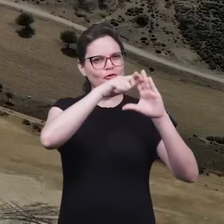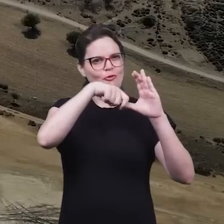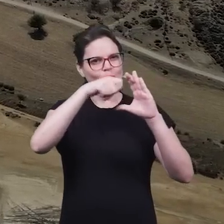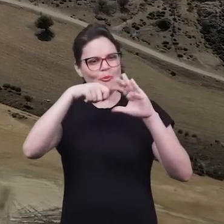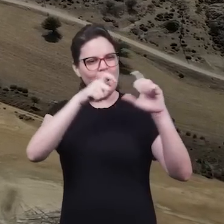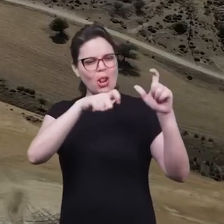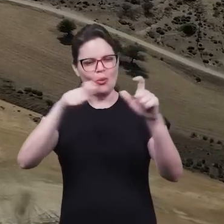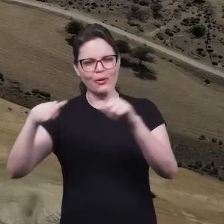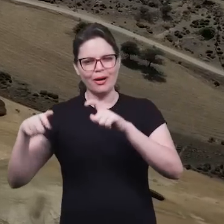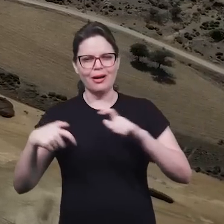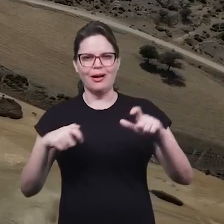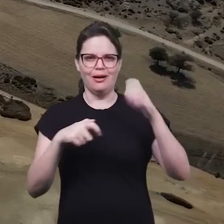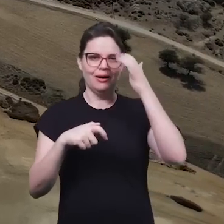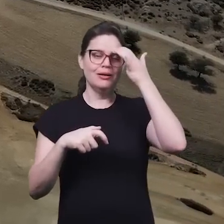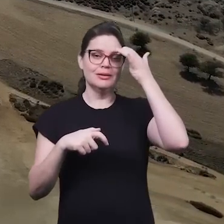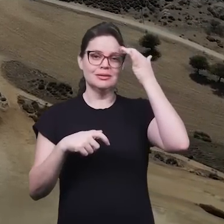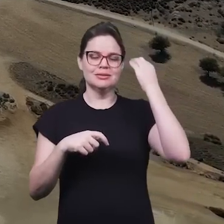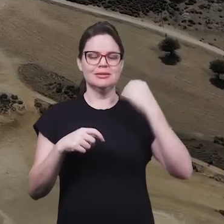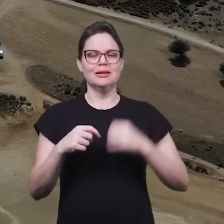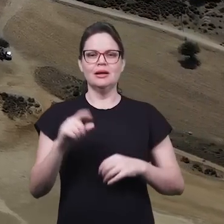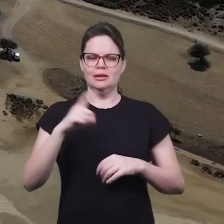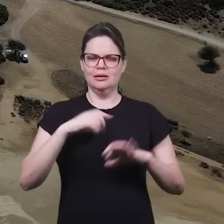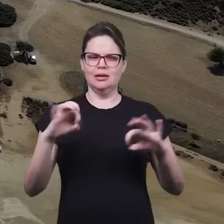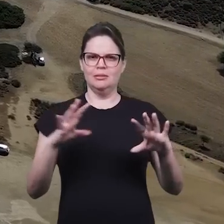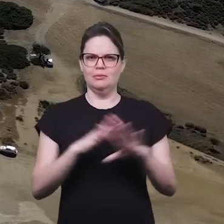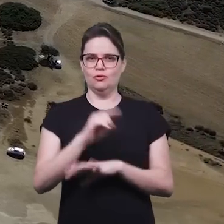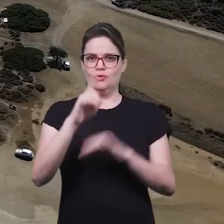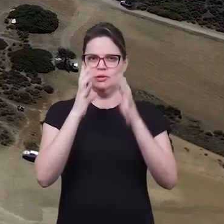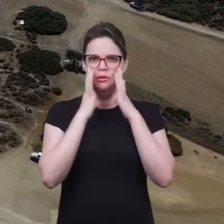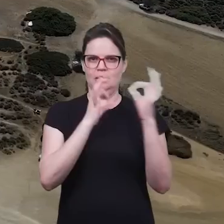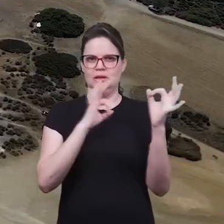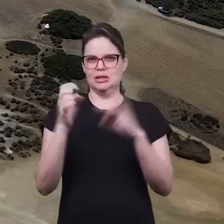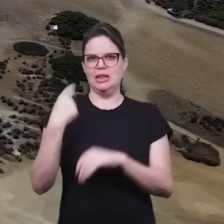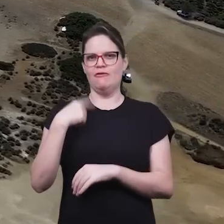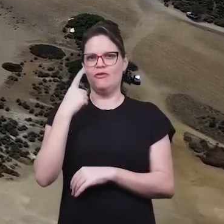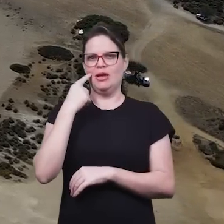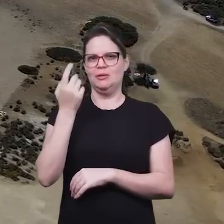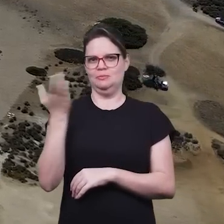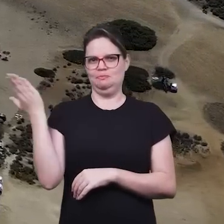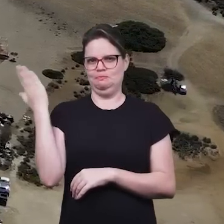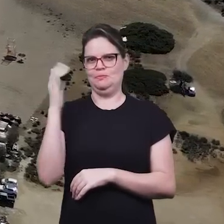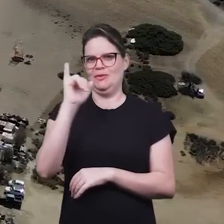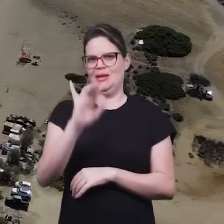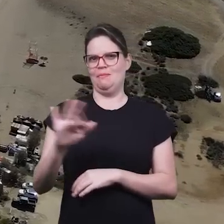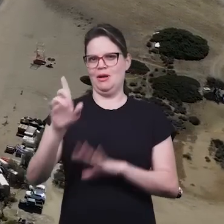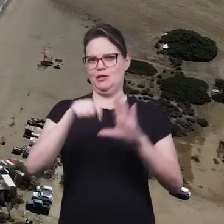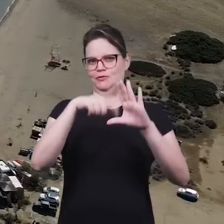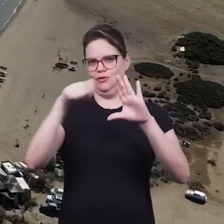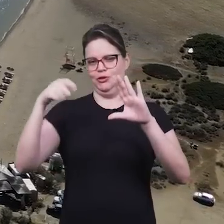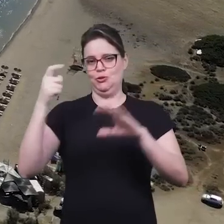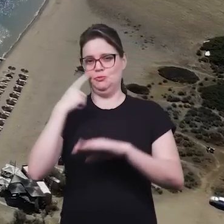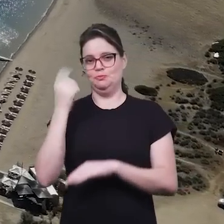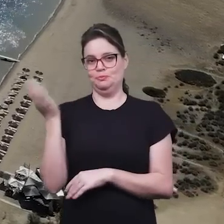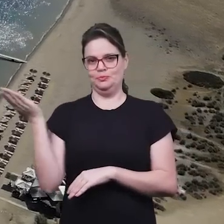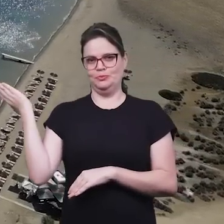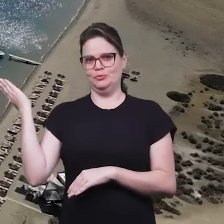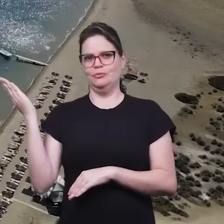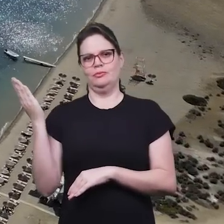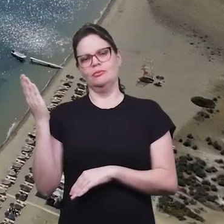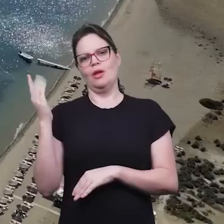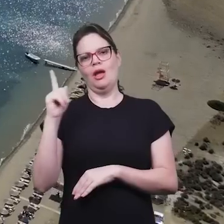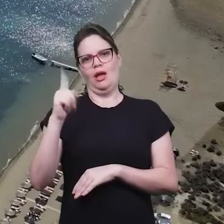material notável que está inclusive disponível, né, e você que está assistindo, você está vendo imagens aí que foram produzidas